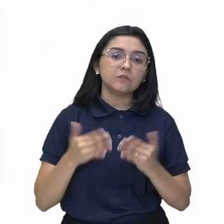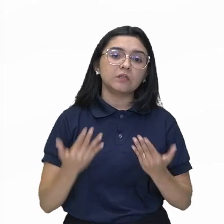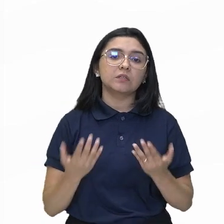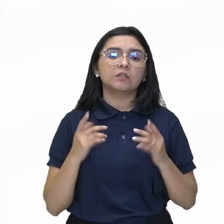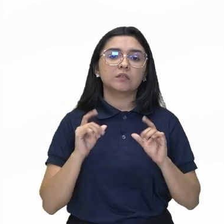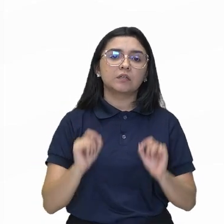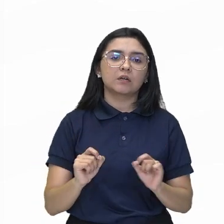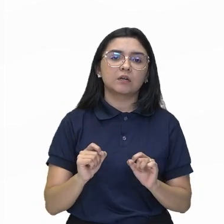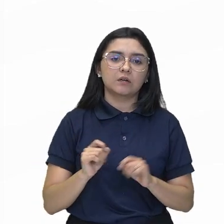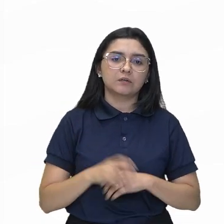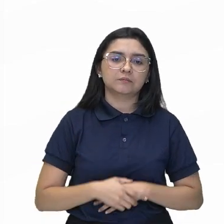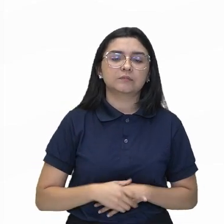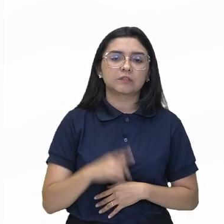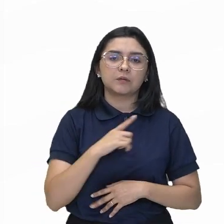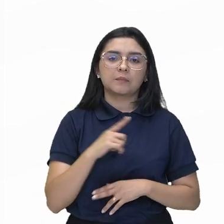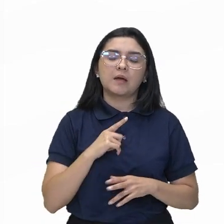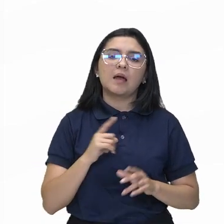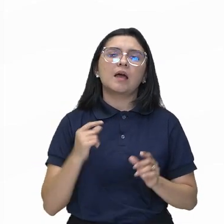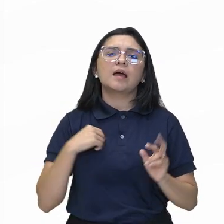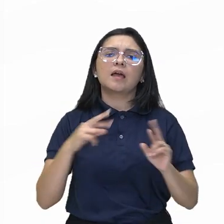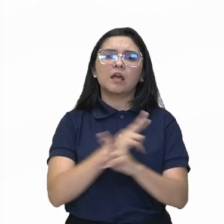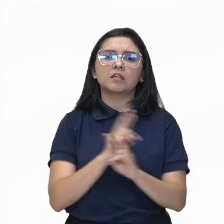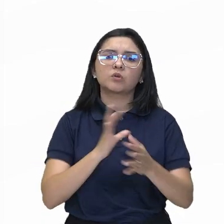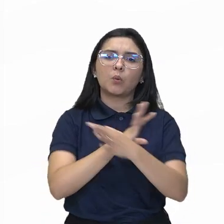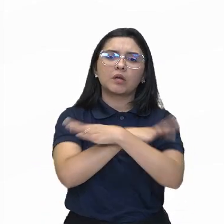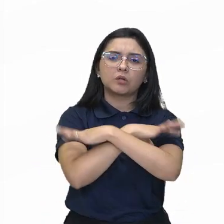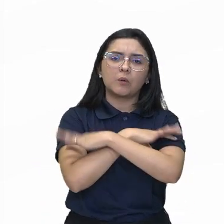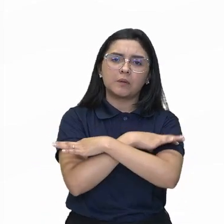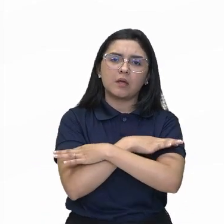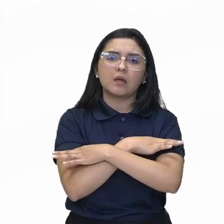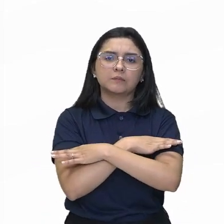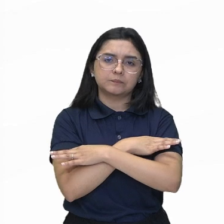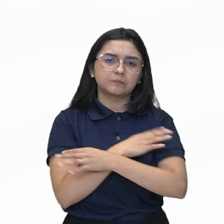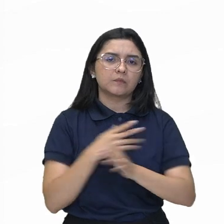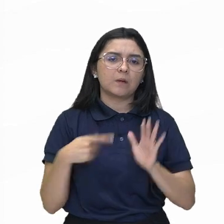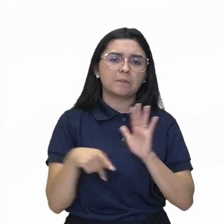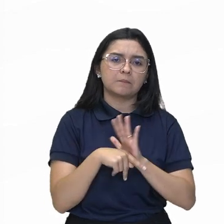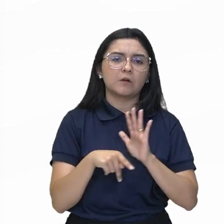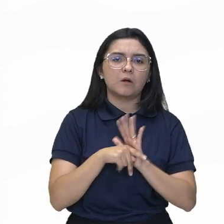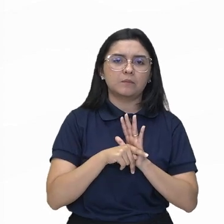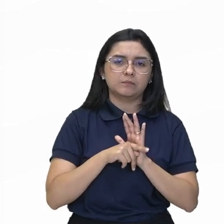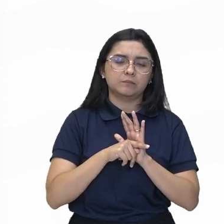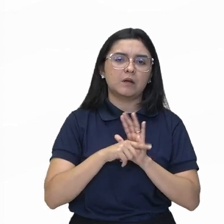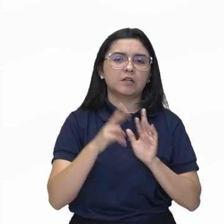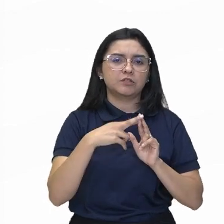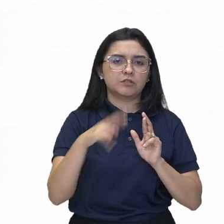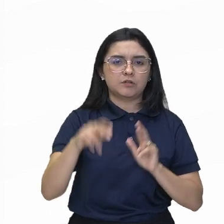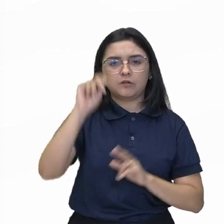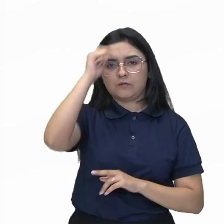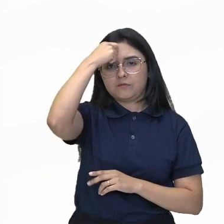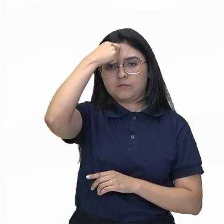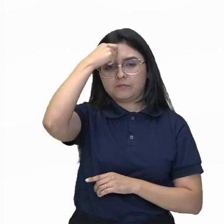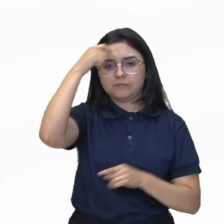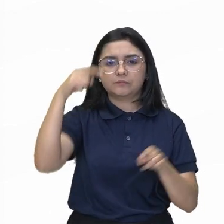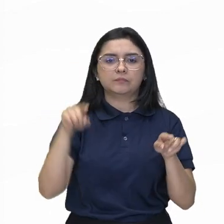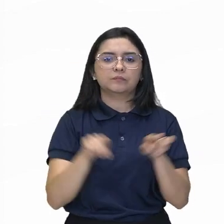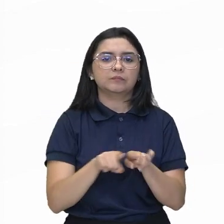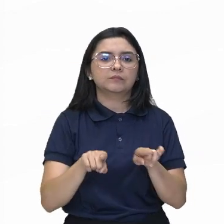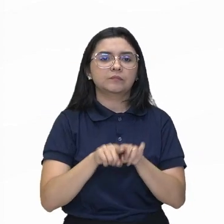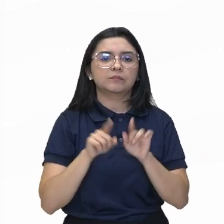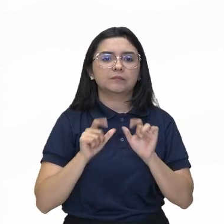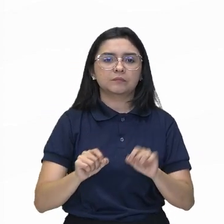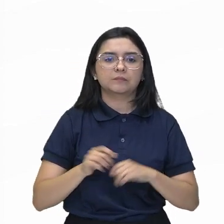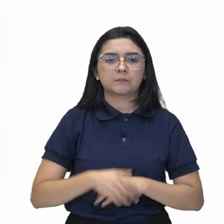relação com o candomblé, que é uma religião de matriz africana, e com a coroação de escravos negros, que é uma